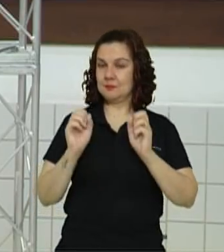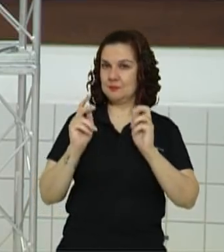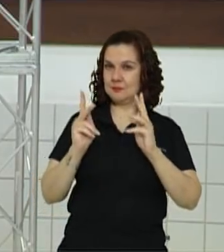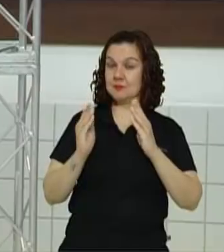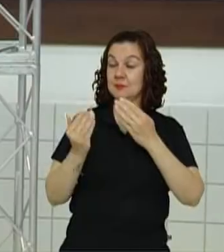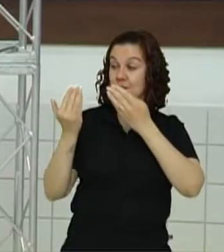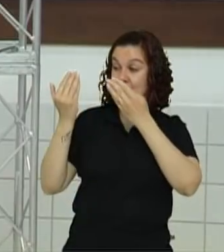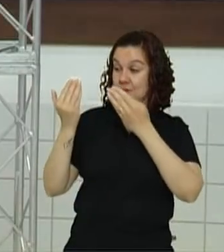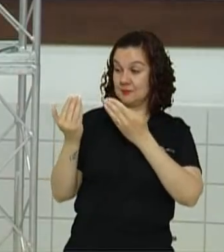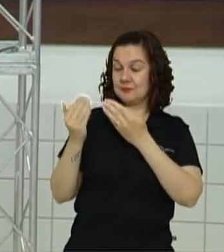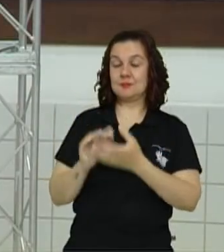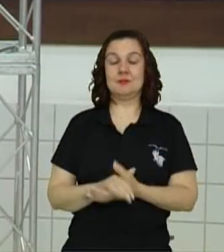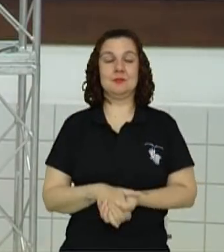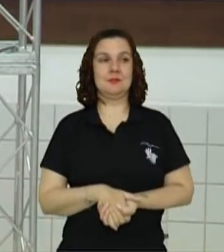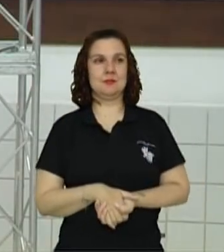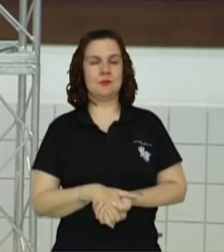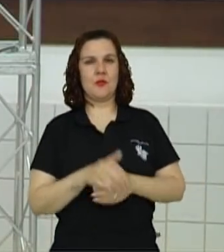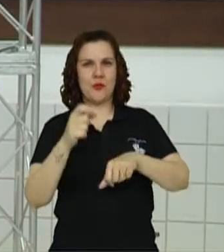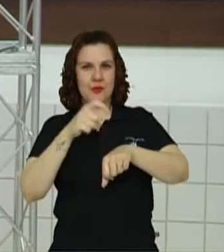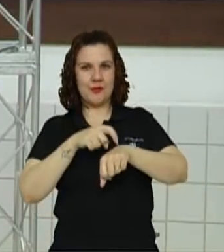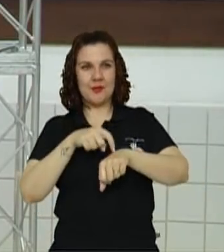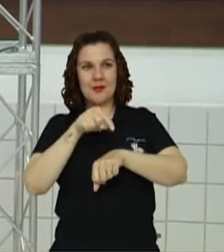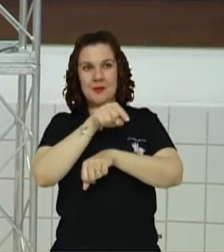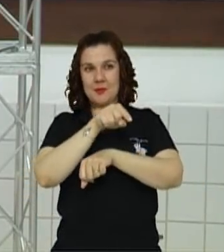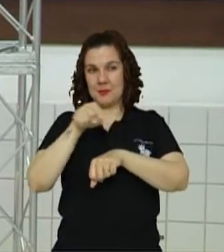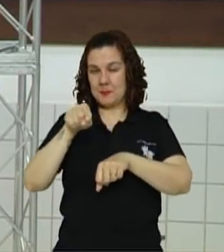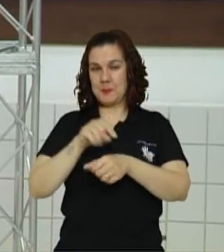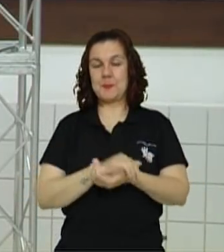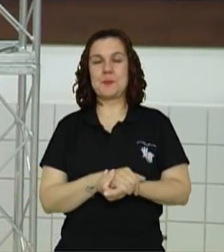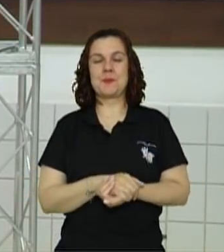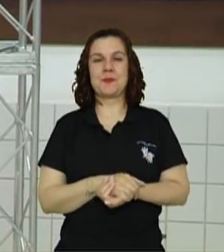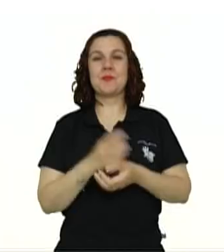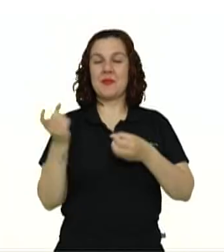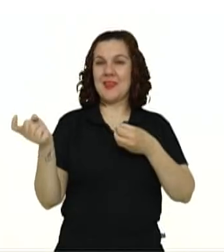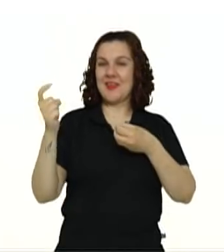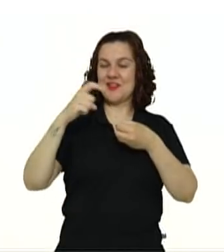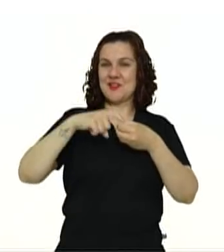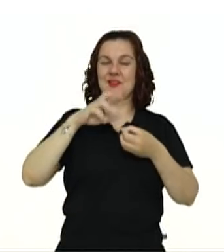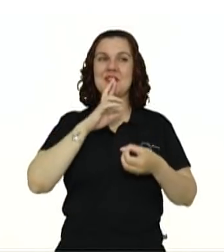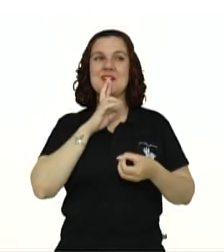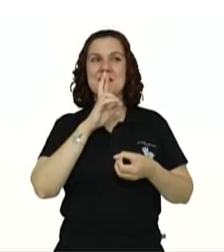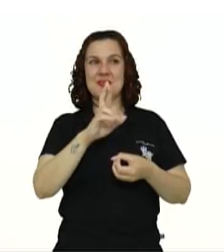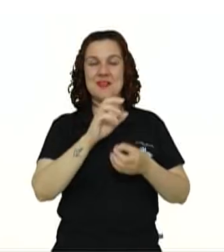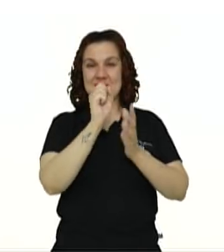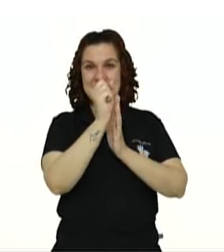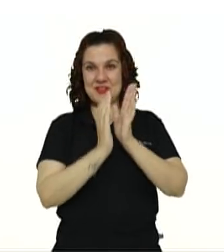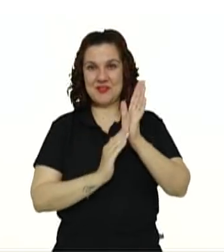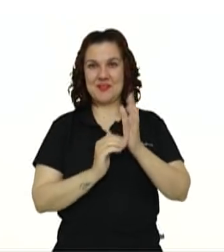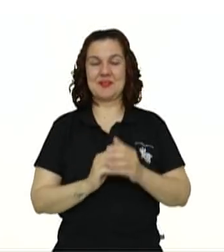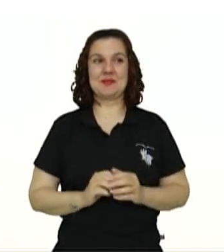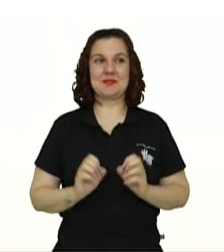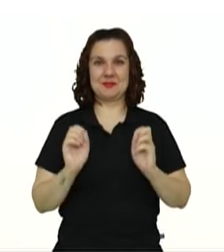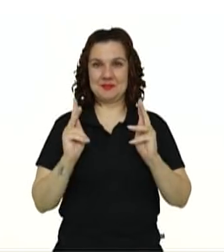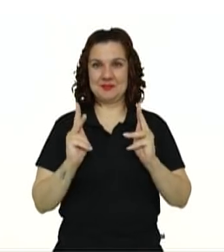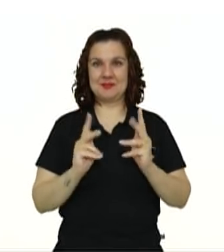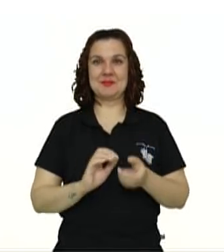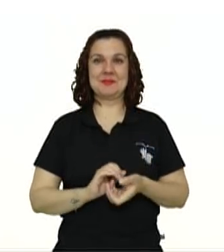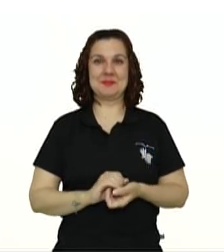Ok? Então, vou deixar um tempinho para vocês, e aí nós já voltamos com a correção desse exercício aí.